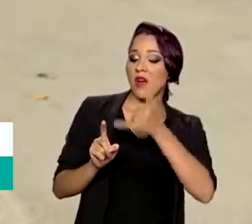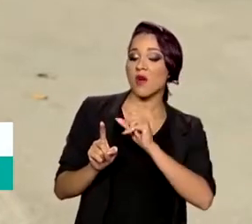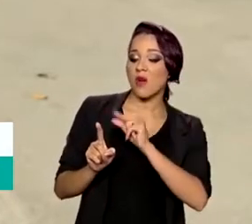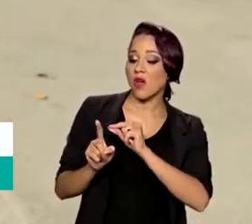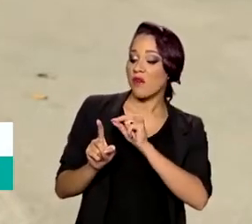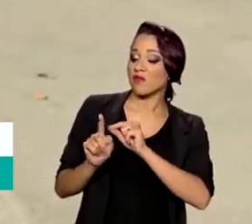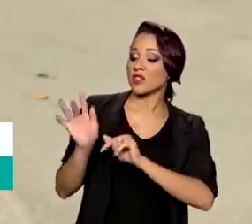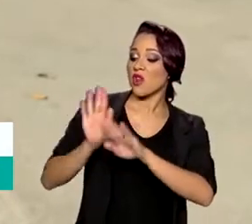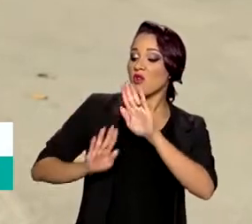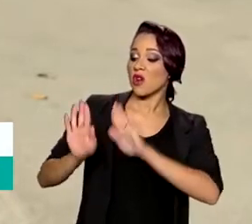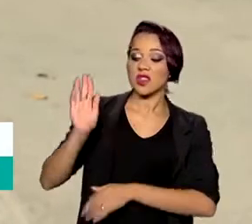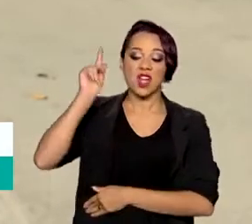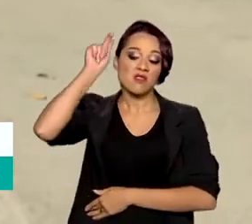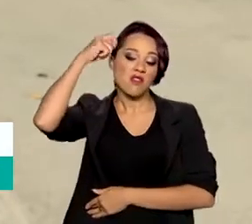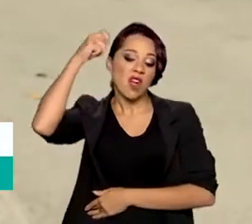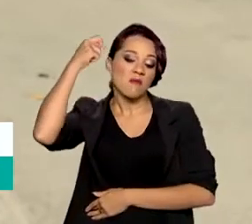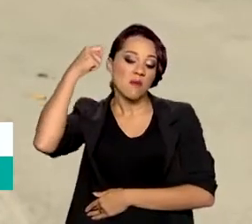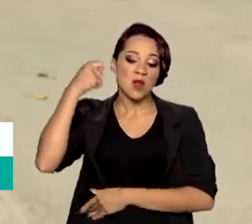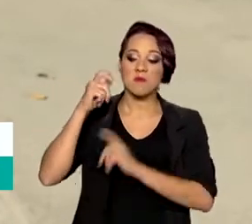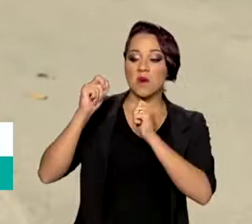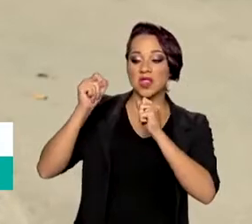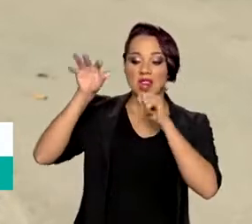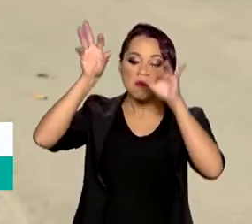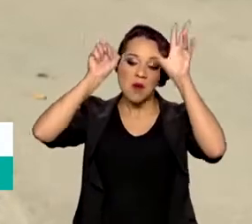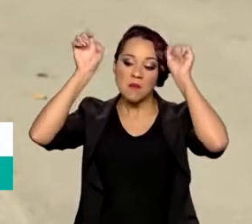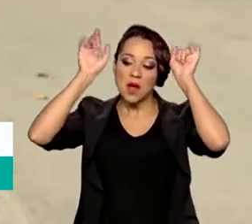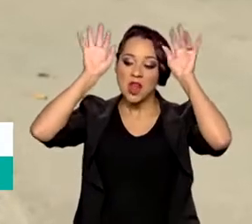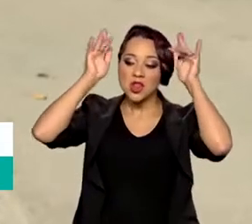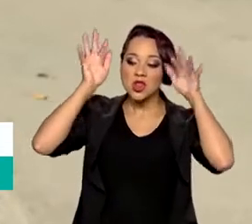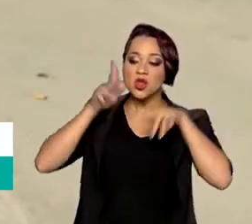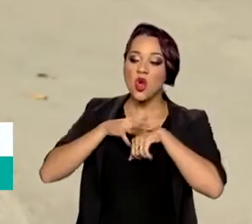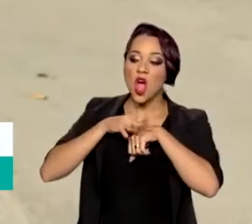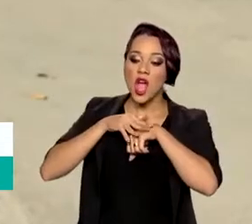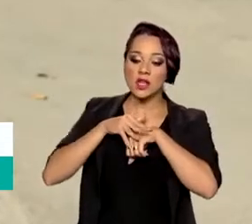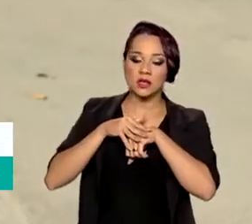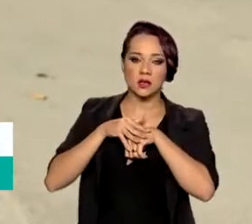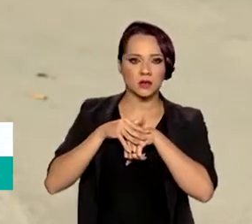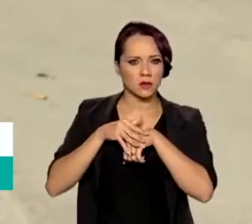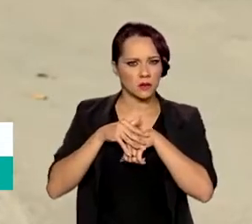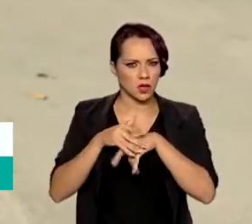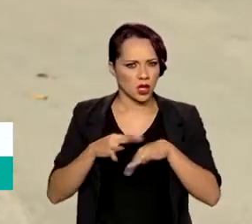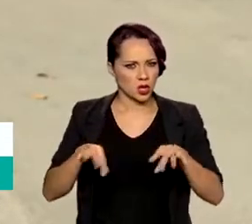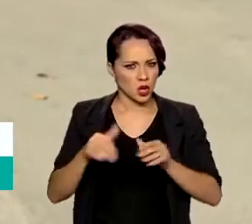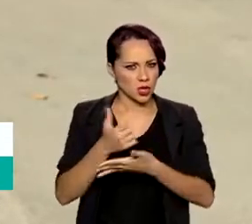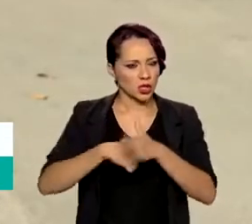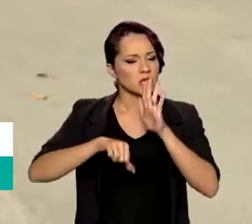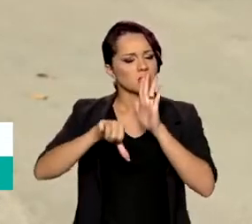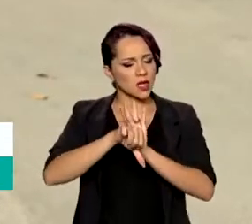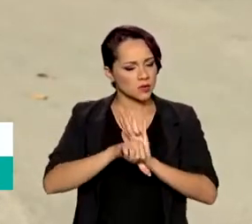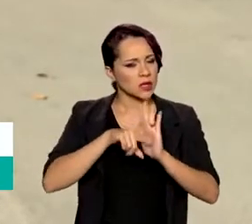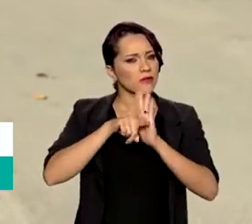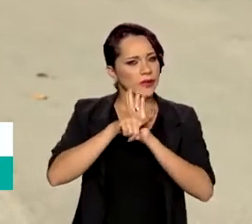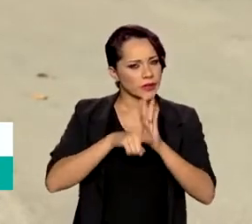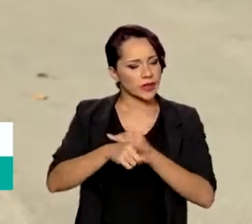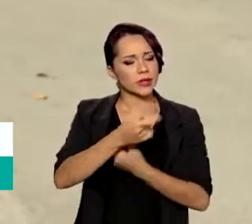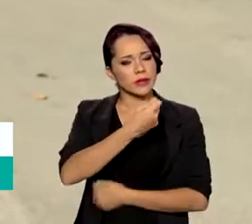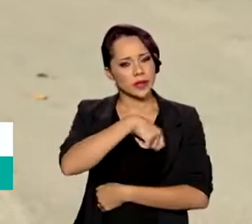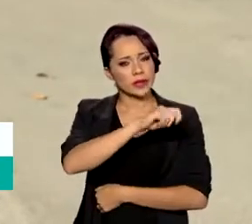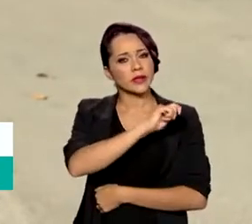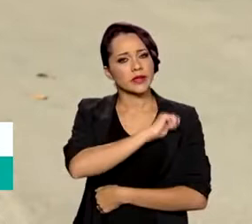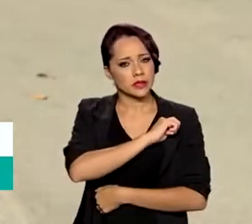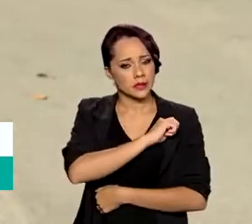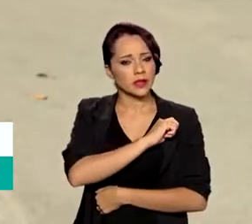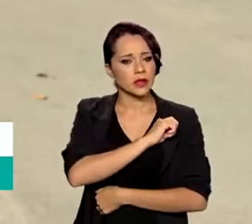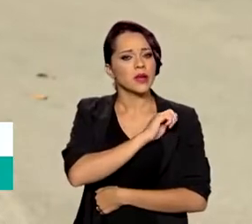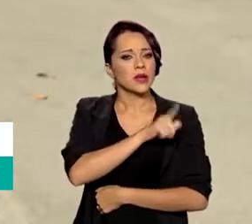tomar cuidado com o cabelo dela, que poderia transmitir doença. Todos esses crimes estão sendo investigados pela delegacia que investiga